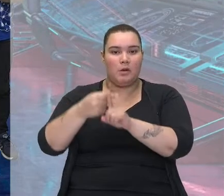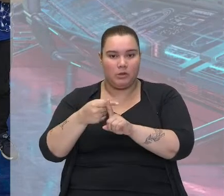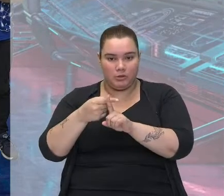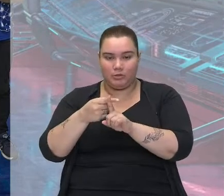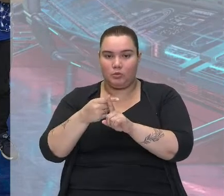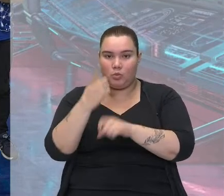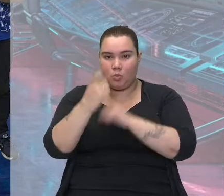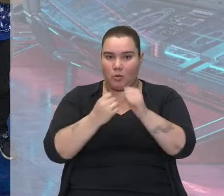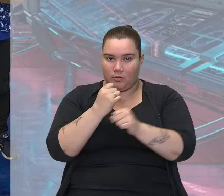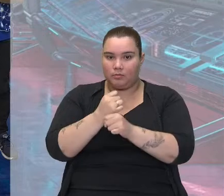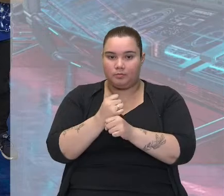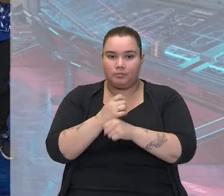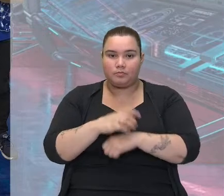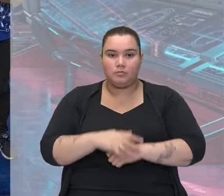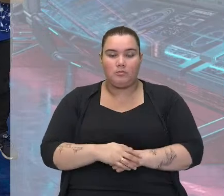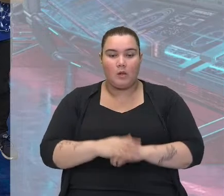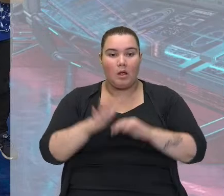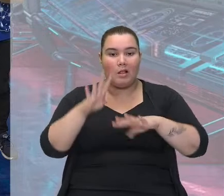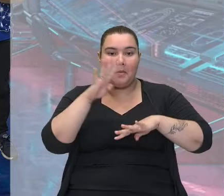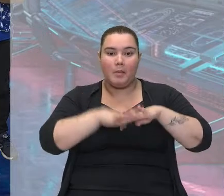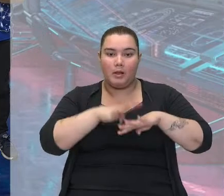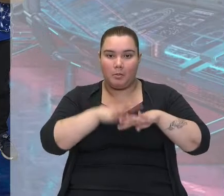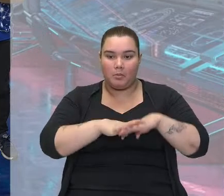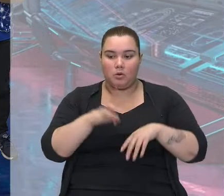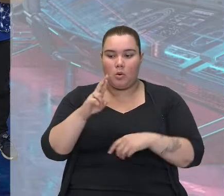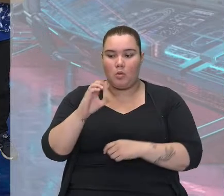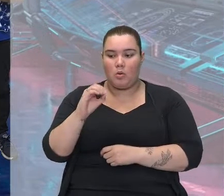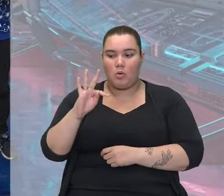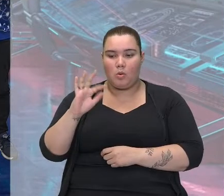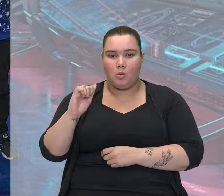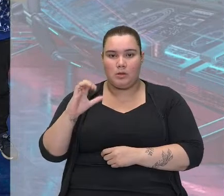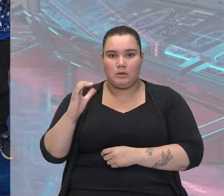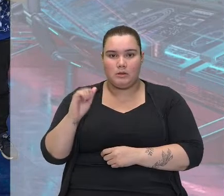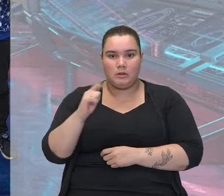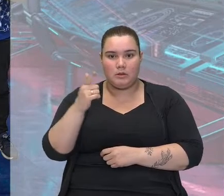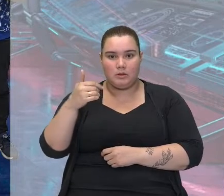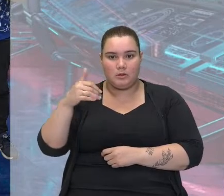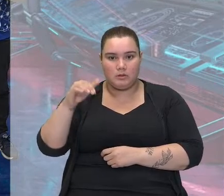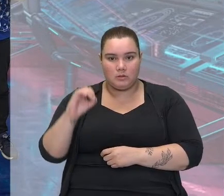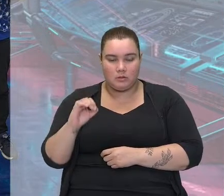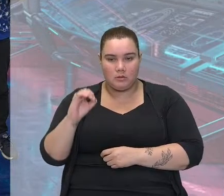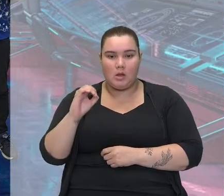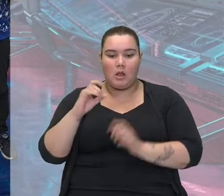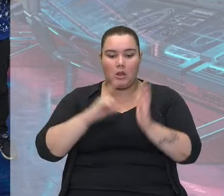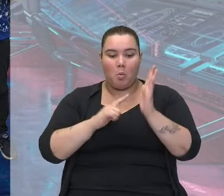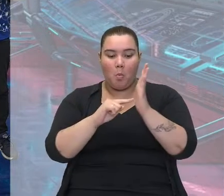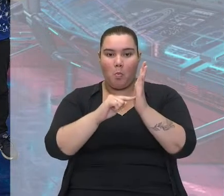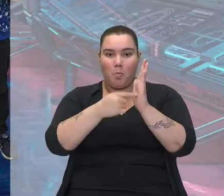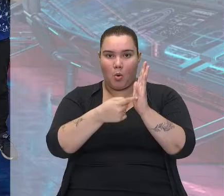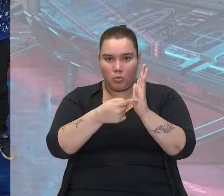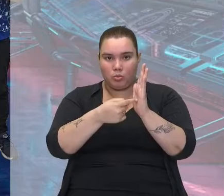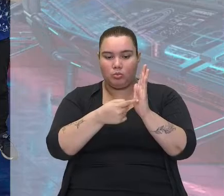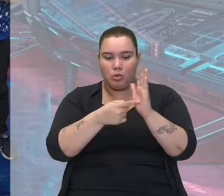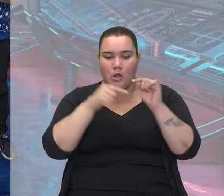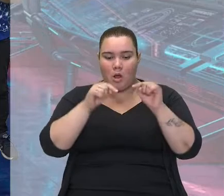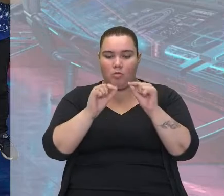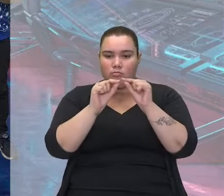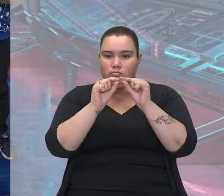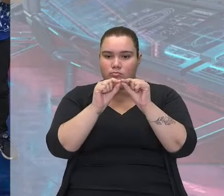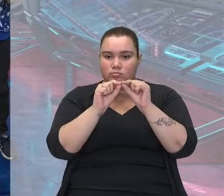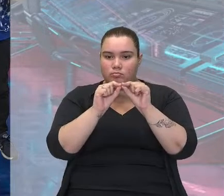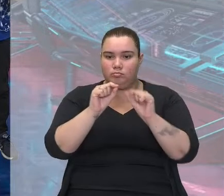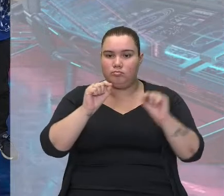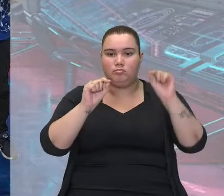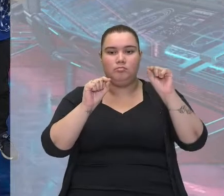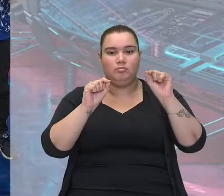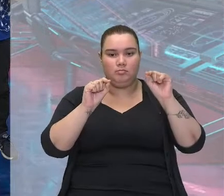e na matemática, né, a rotação e a simetria de rotação é uma figura que gira em torno de um ponto fixo. Cada ponto na